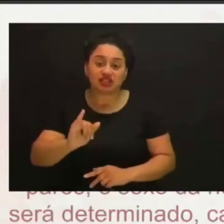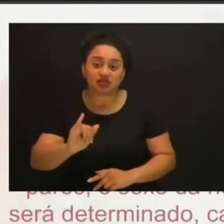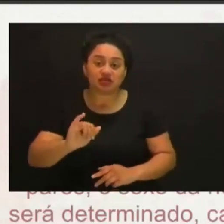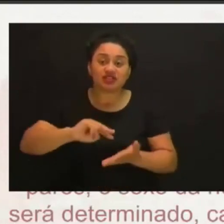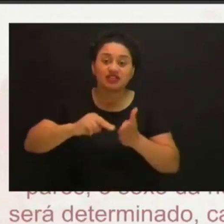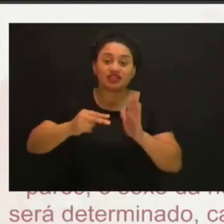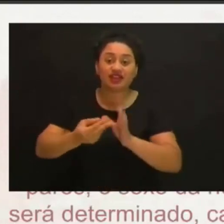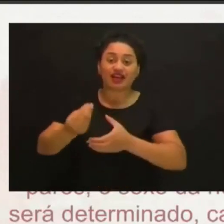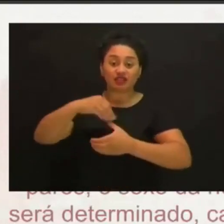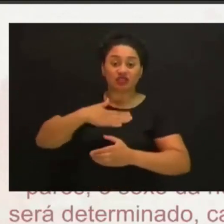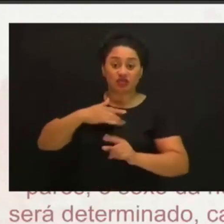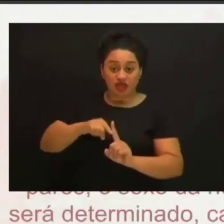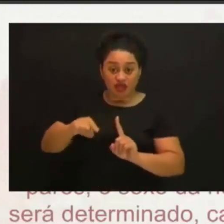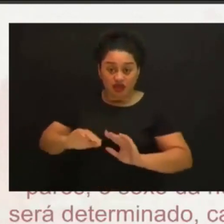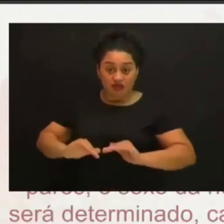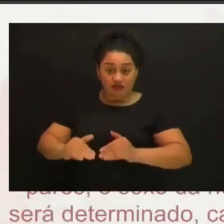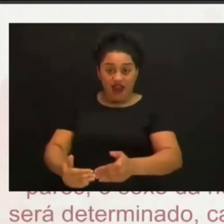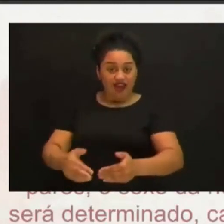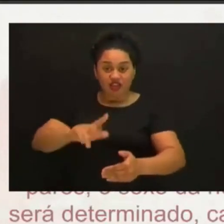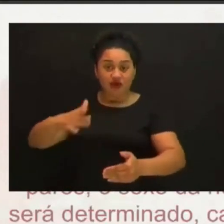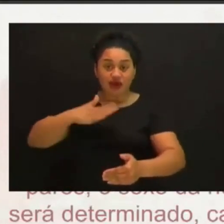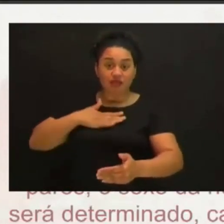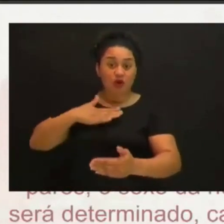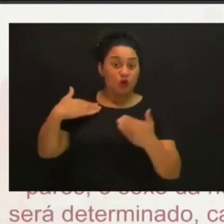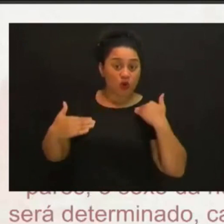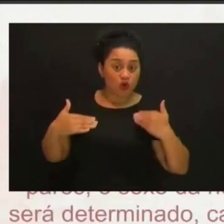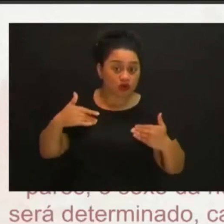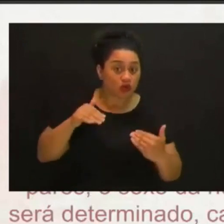está dentro de mim não é meu corpo, concordam?